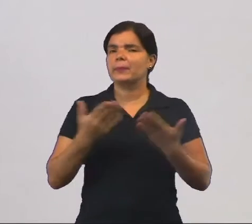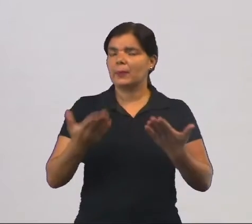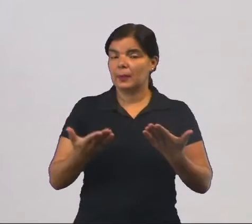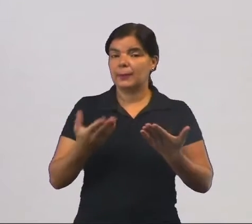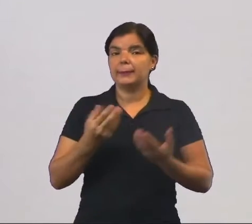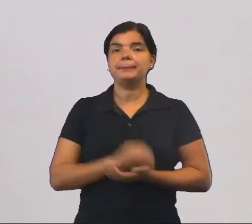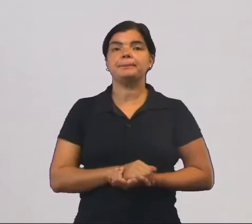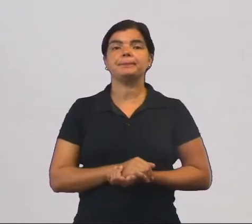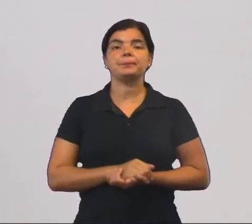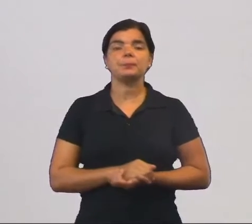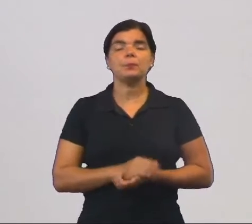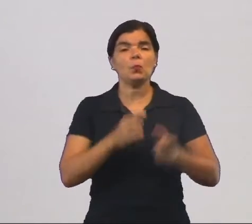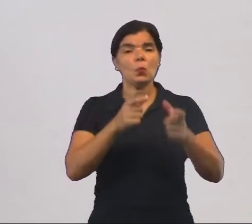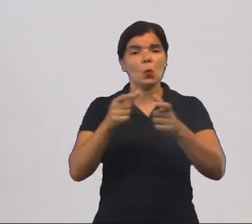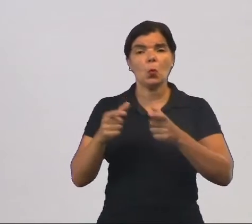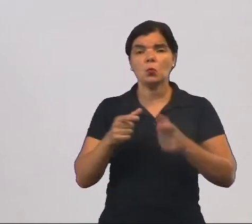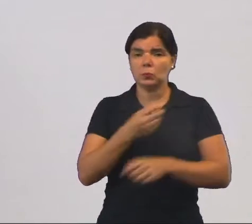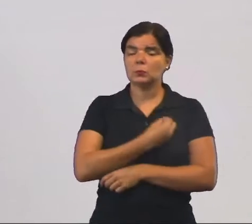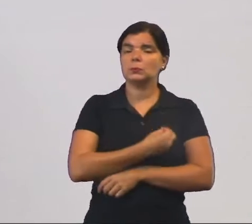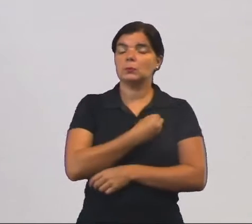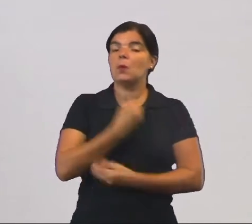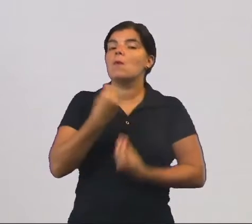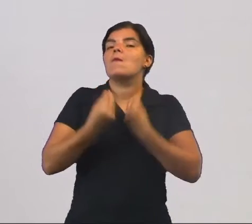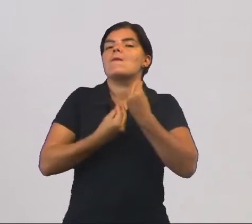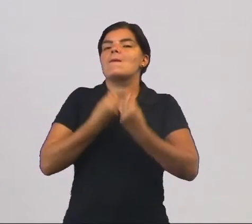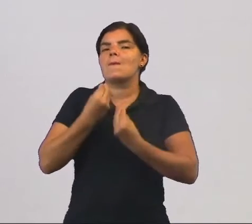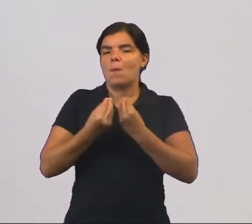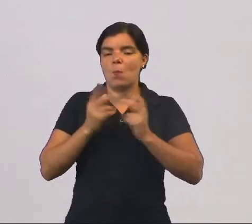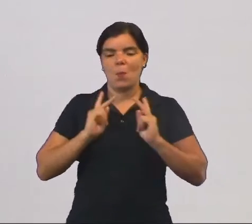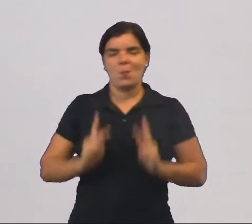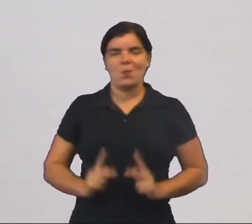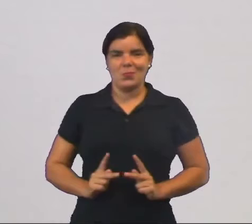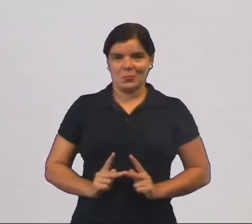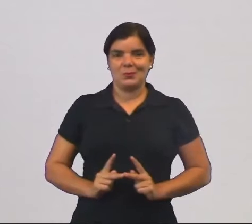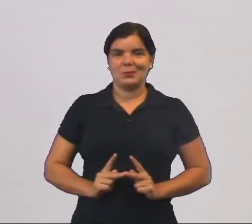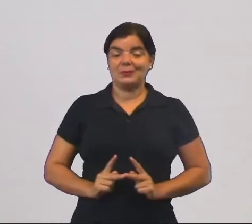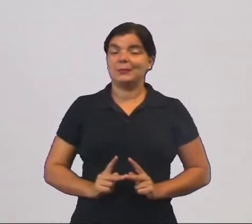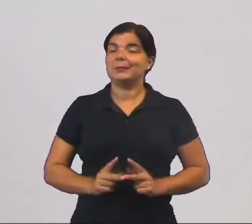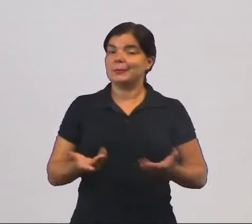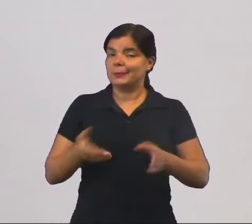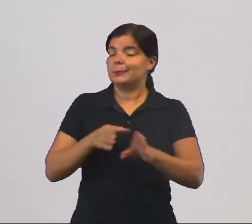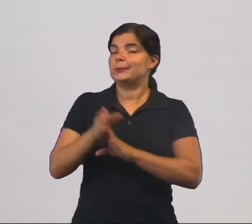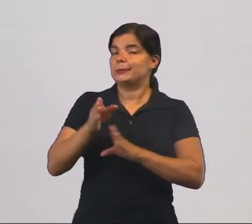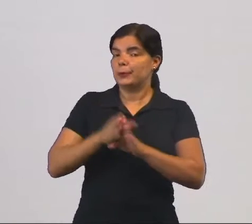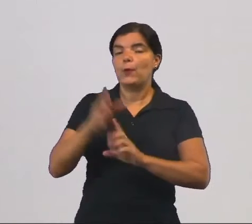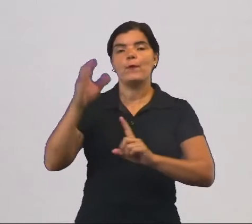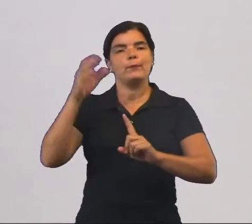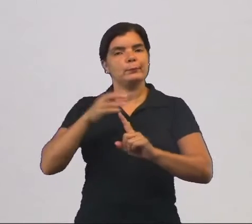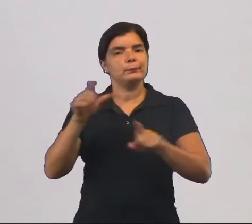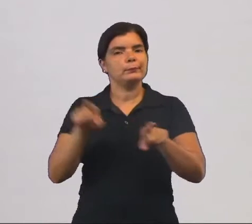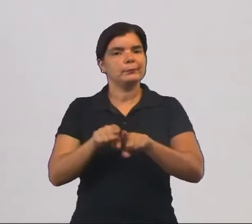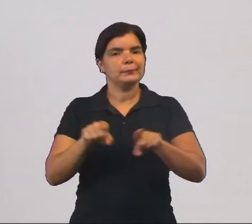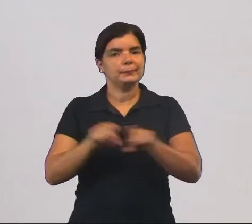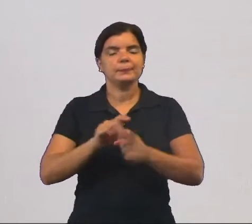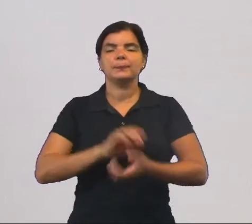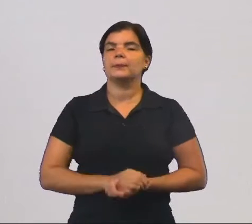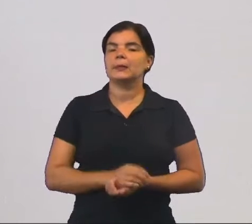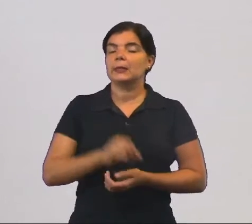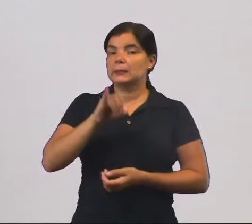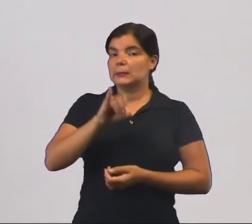a forma aonde você está e como você se comporta e o nível de instrução também influencia nisso.